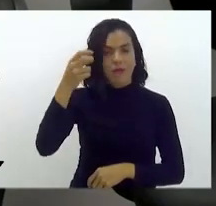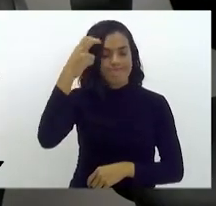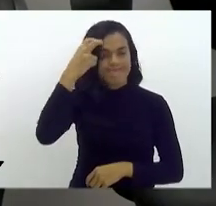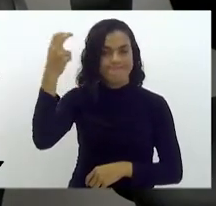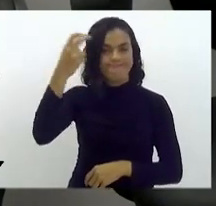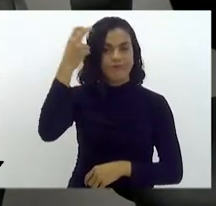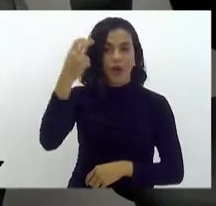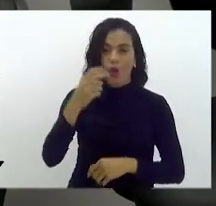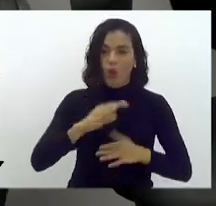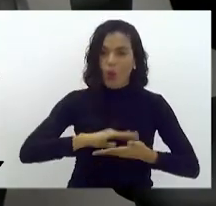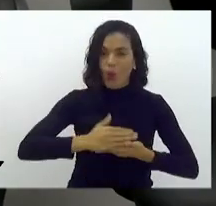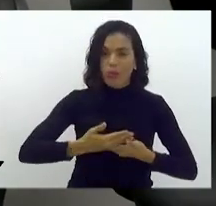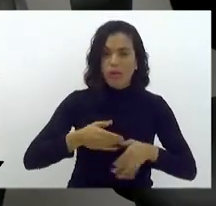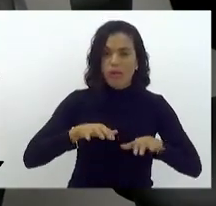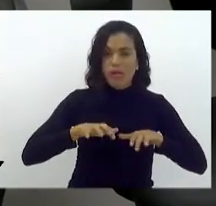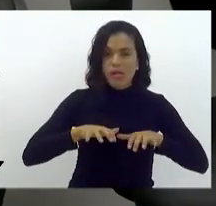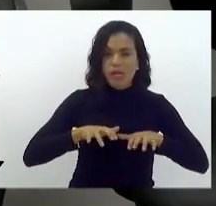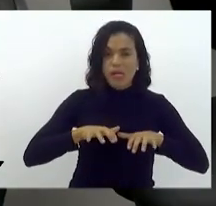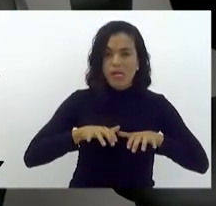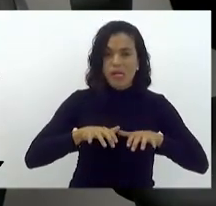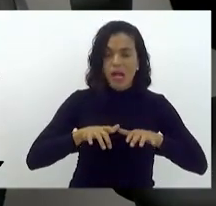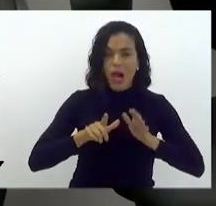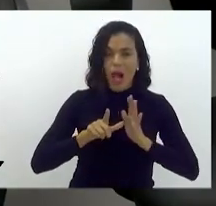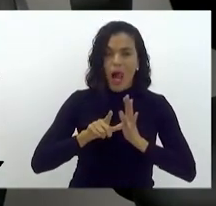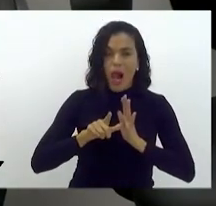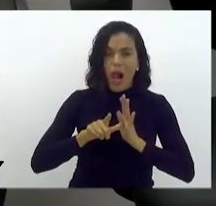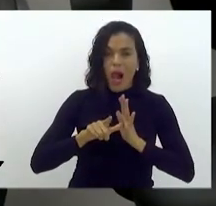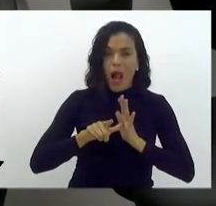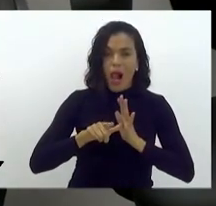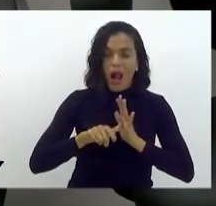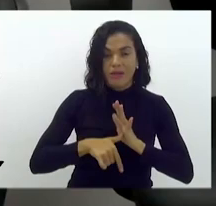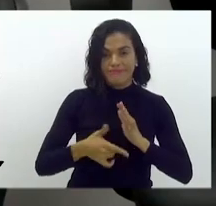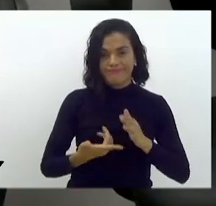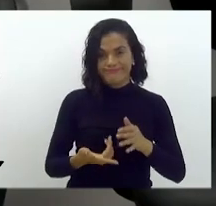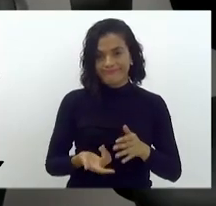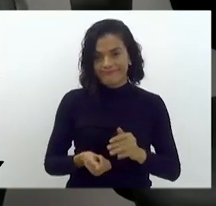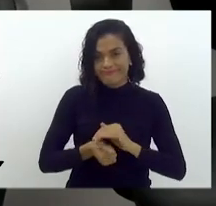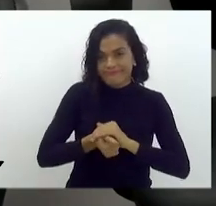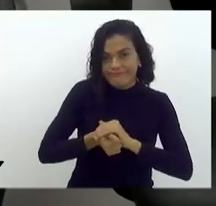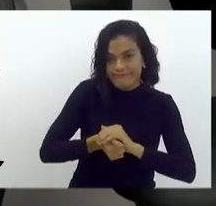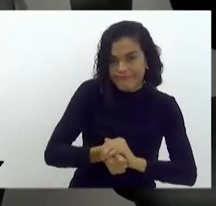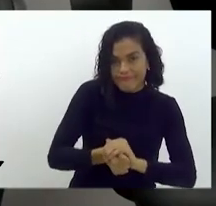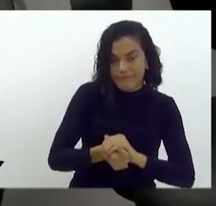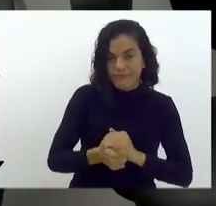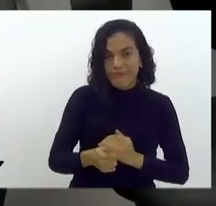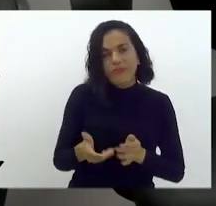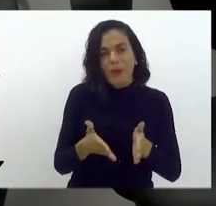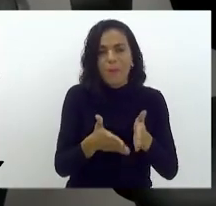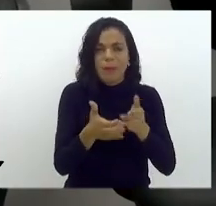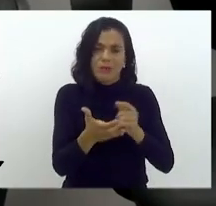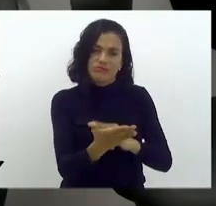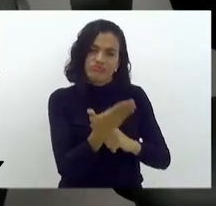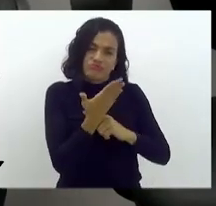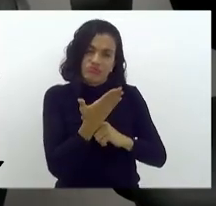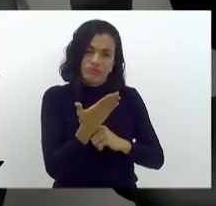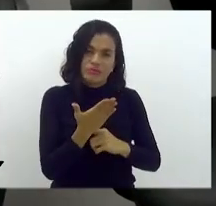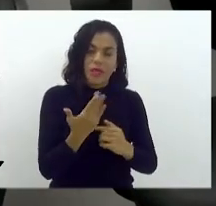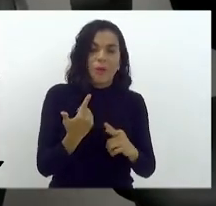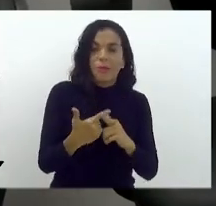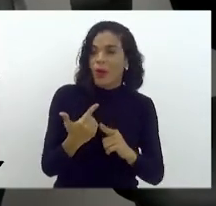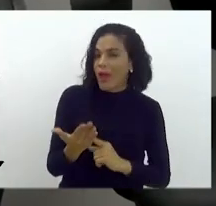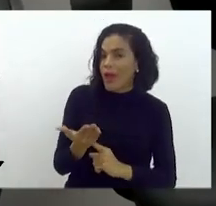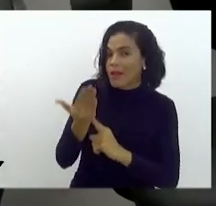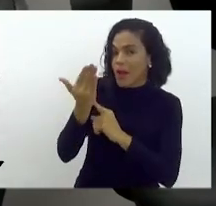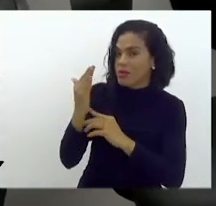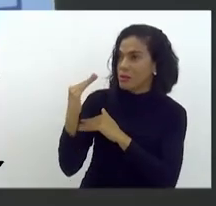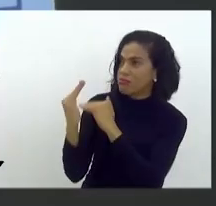não consegue nem realizar o exame Nenhum celular então eu peço essa ajuda né porque a tecnologia